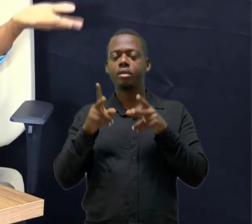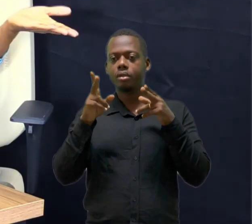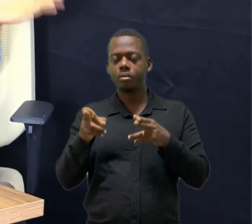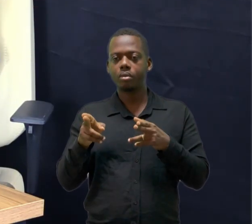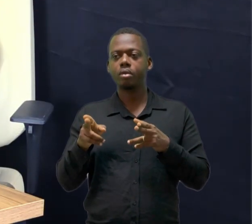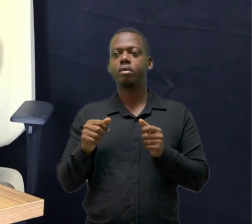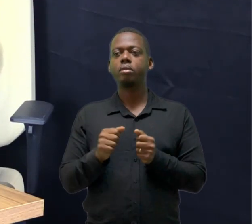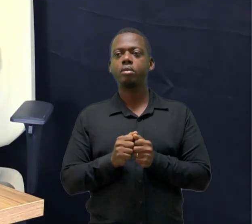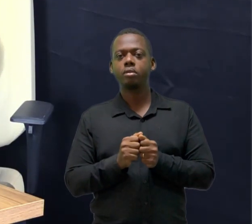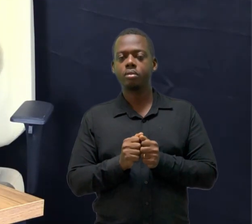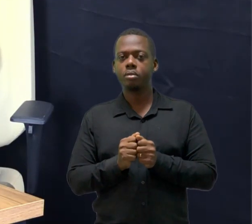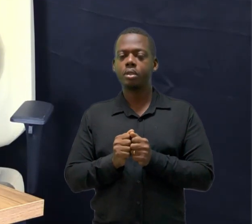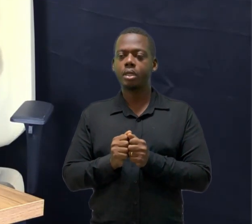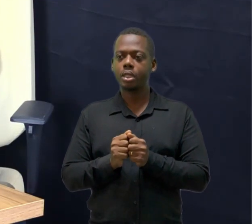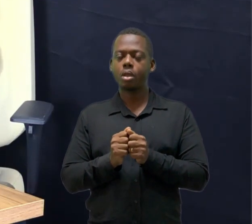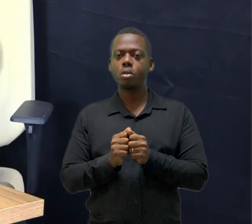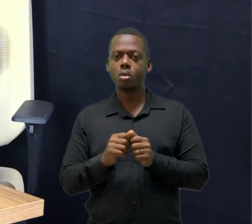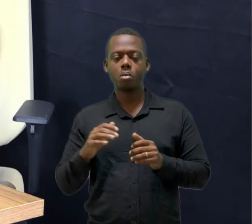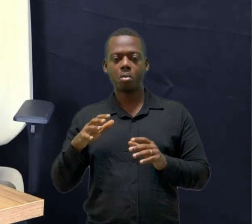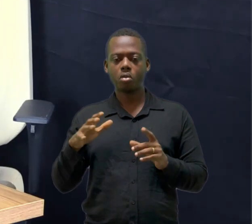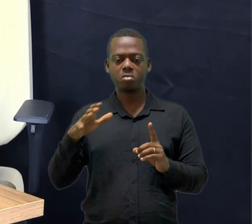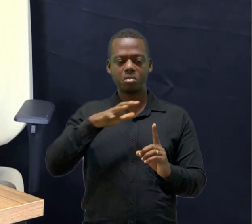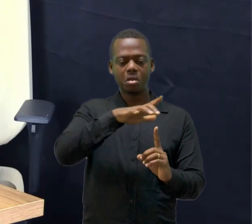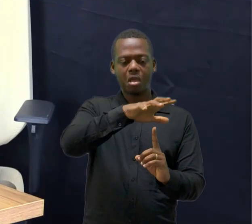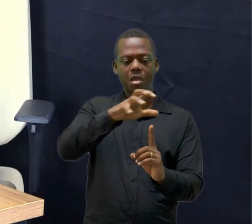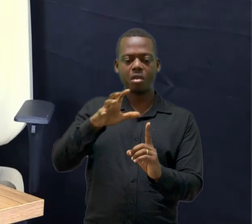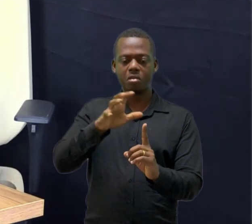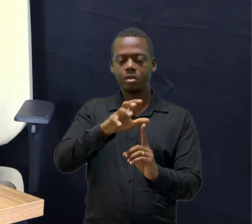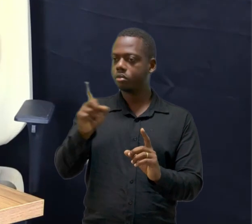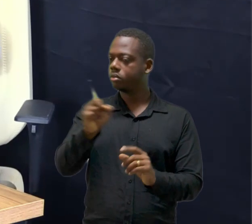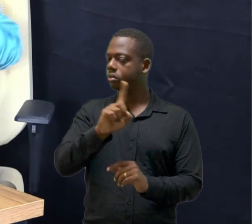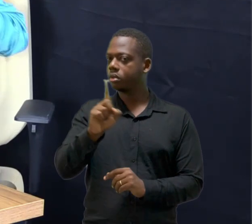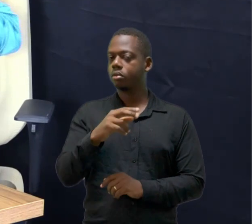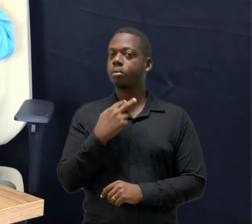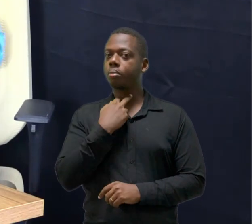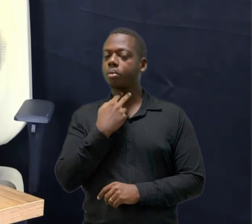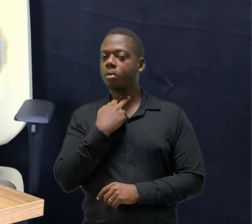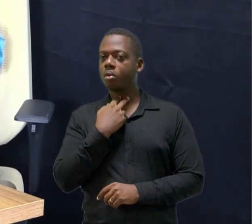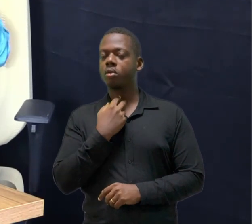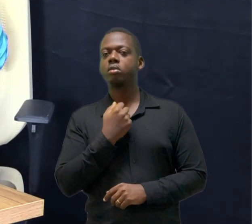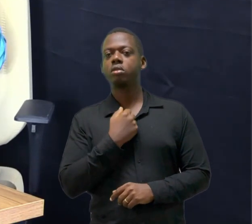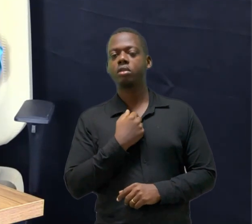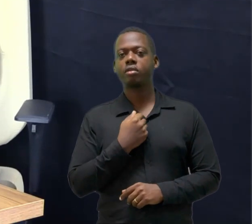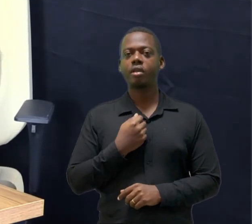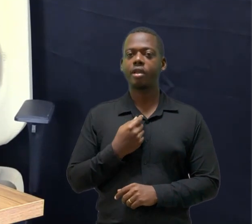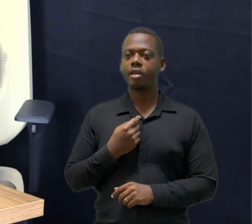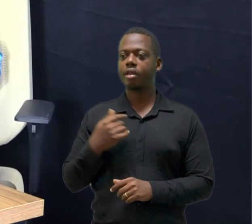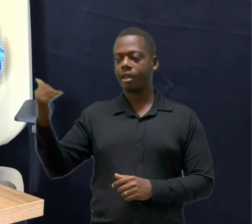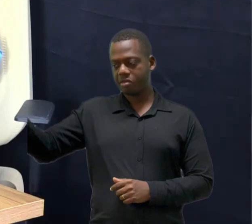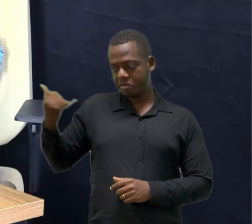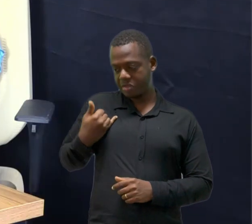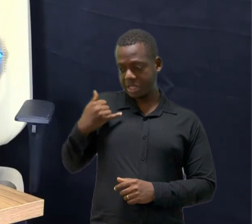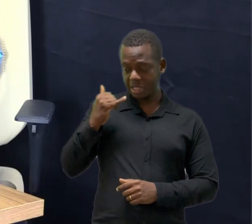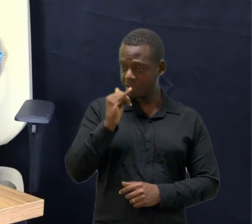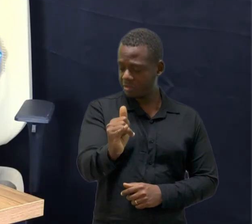religião evangélica. Então, assim, a gente não pode omitir palavras, porque não é a minha fala, e isso tem que ficar bem registrado.